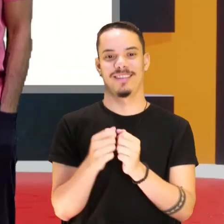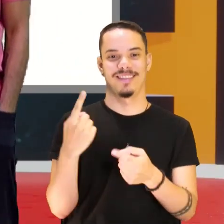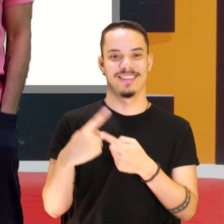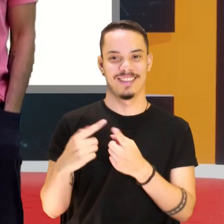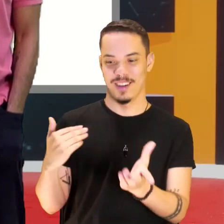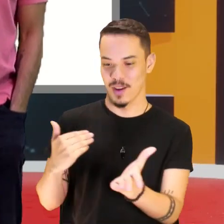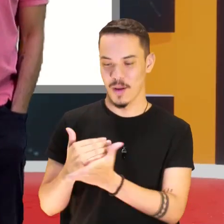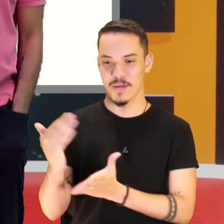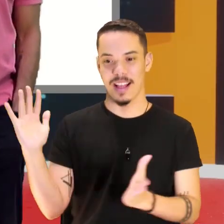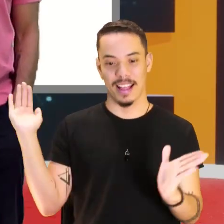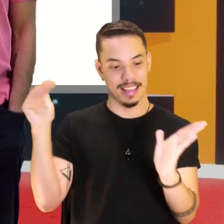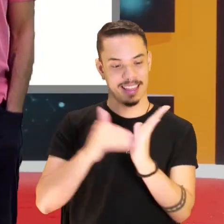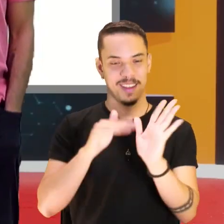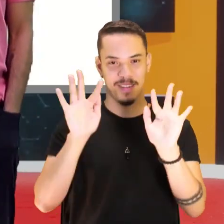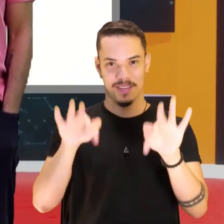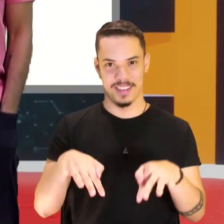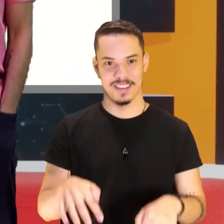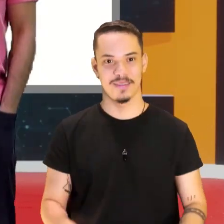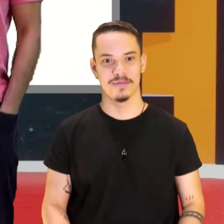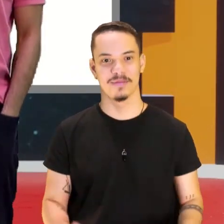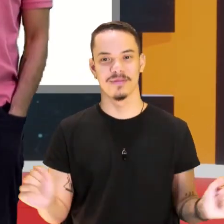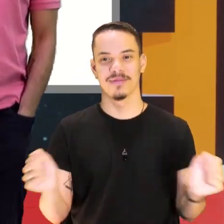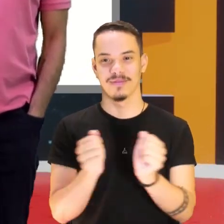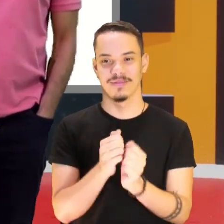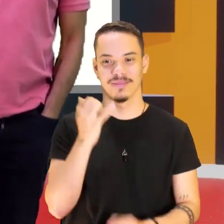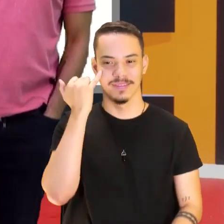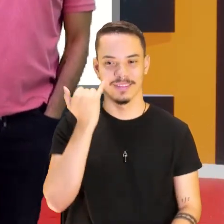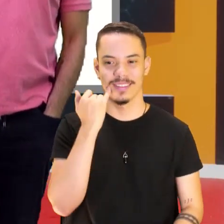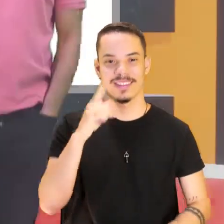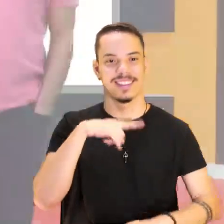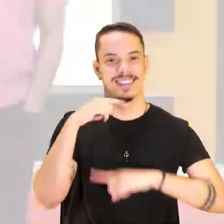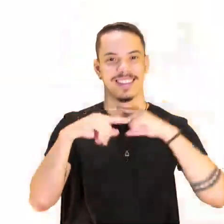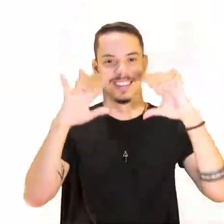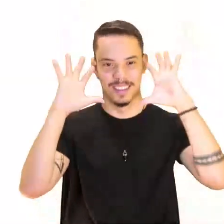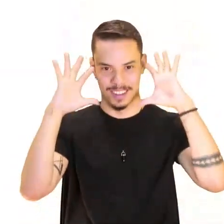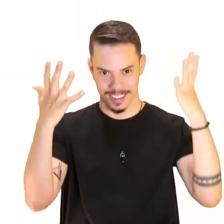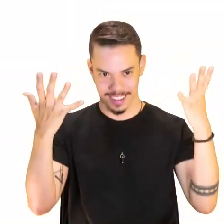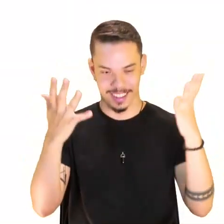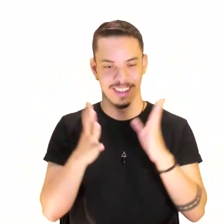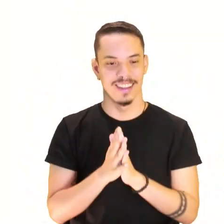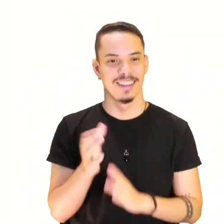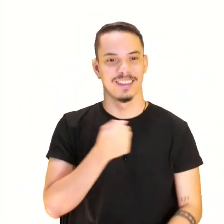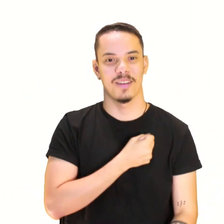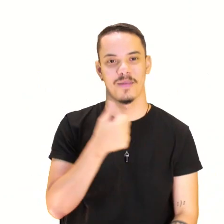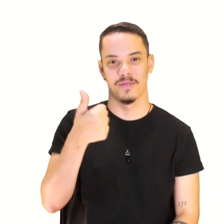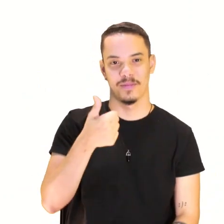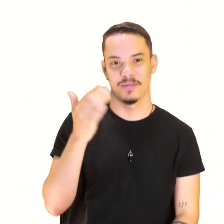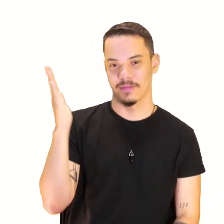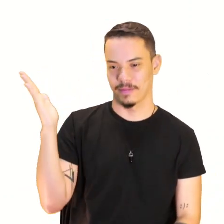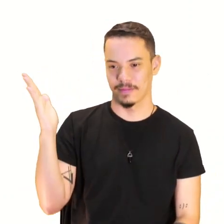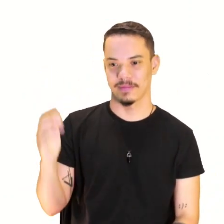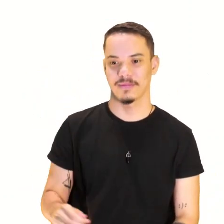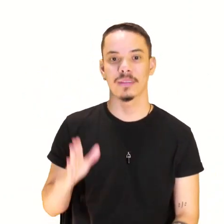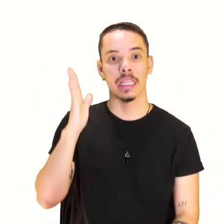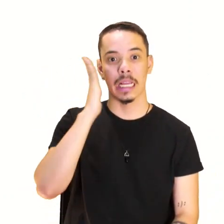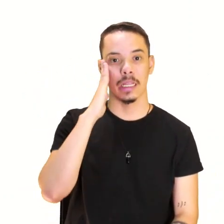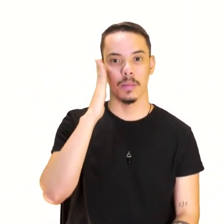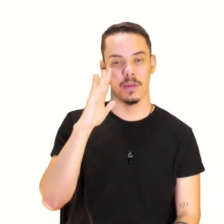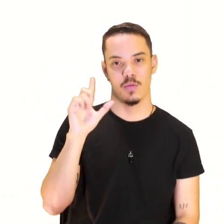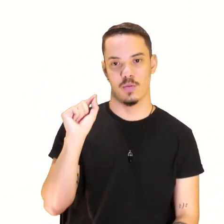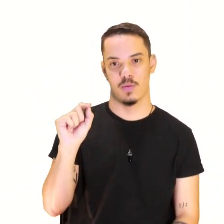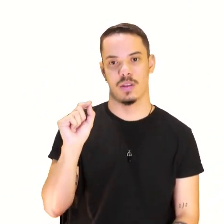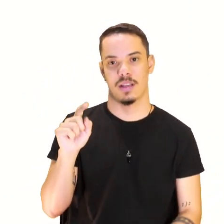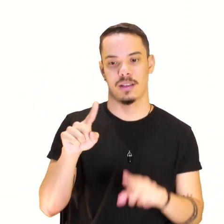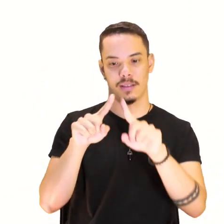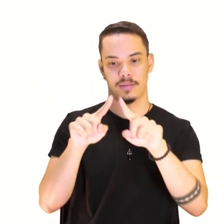fim. Vamos lá, então, juntamente com o Vitor, tirar as dúvidas. Vamos lá, questão de número 1 na telinha. Sabendo que